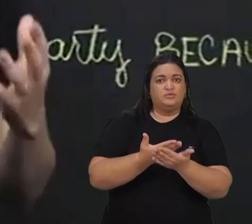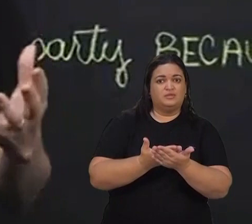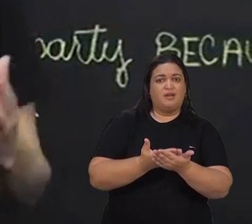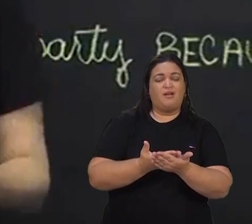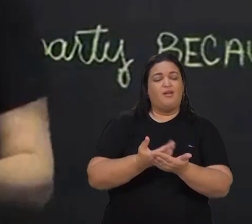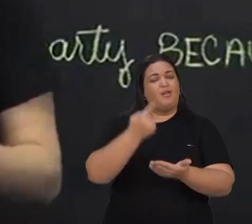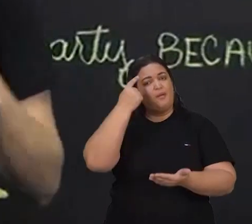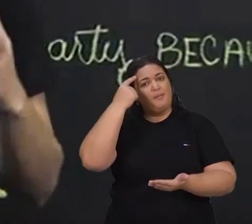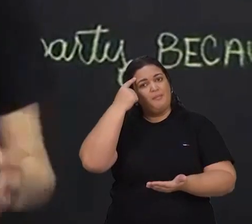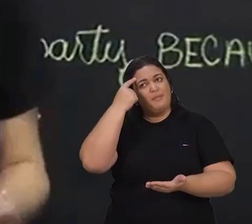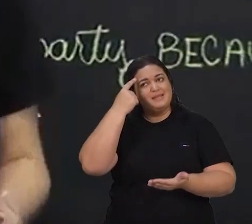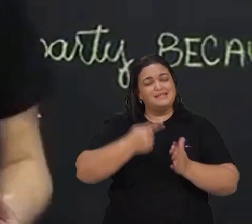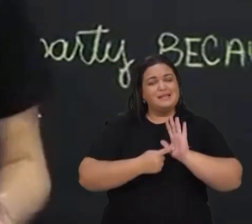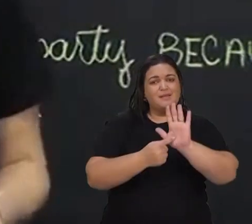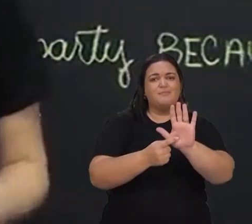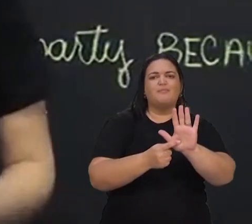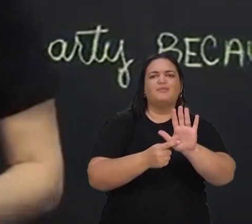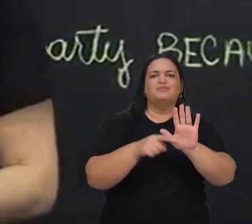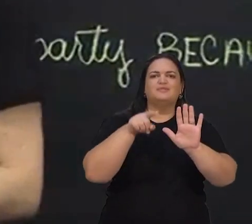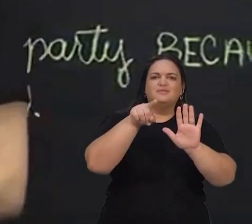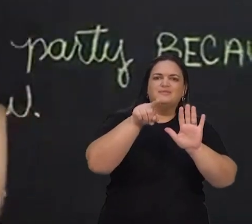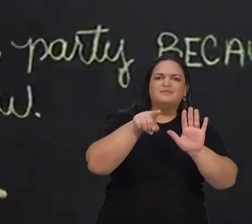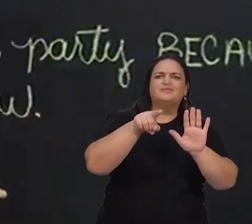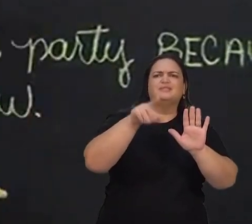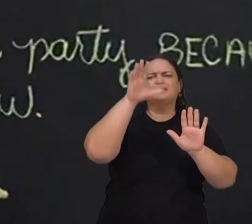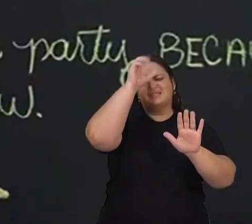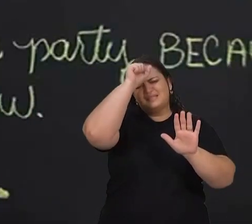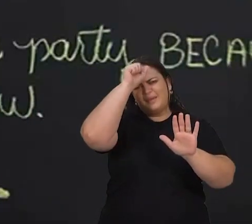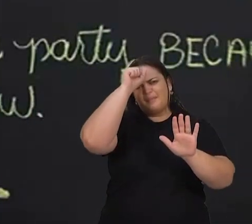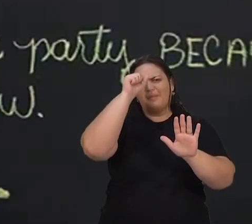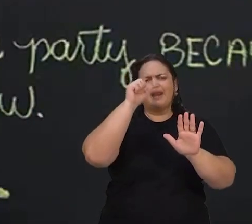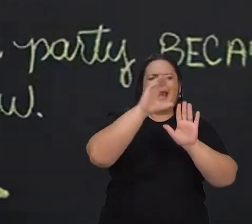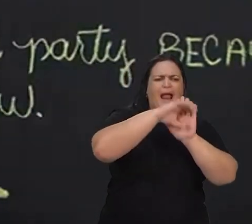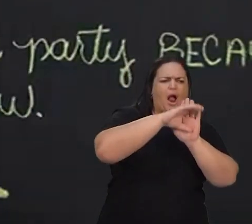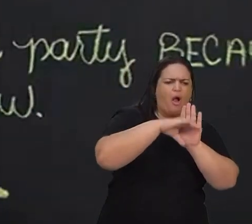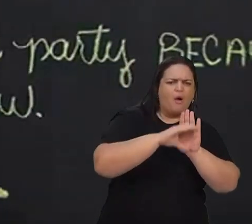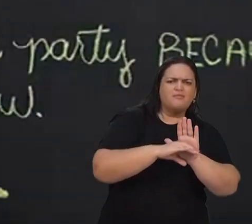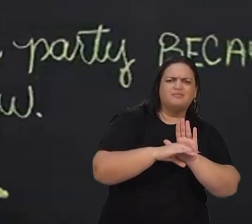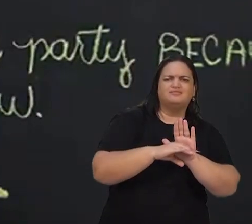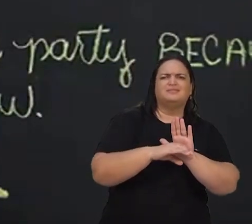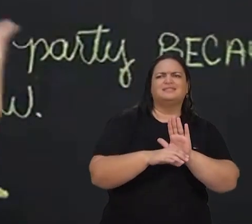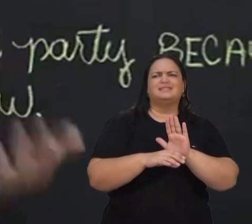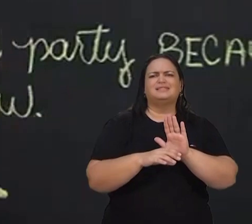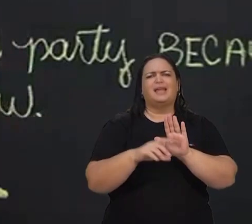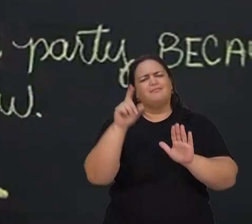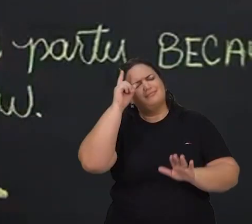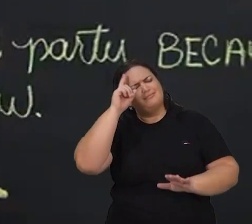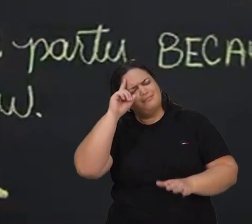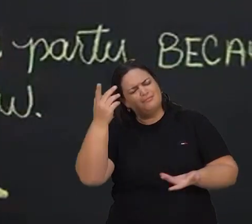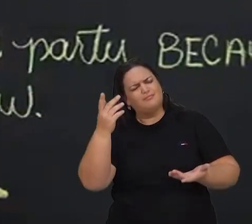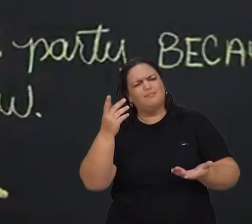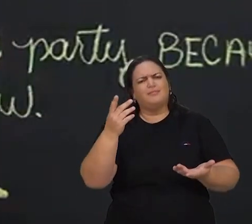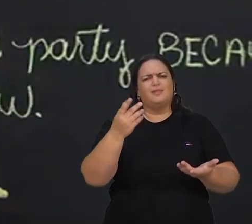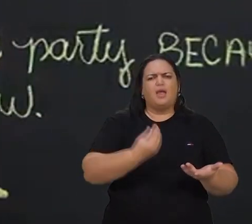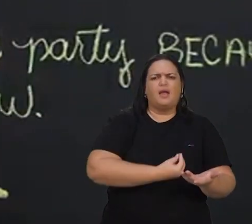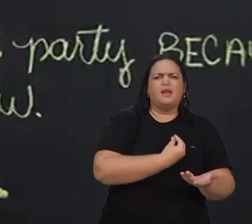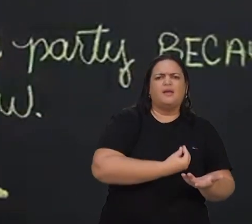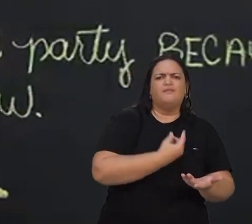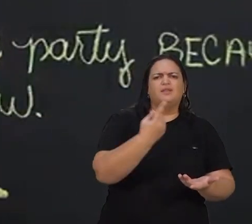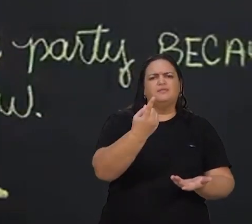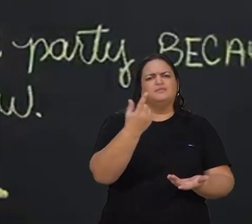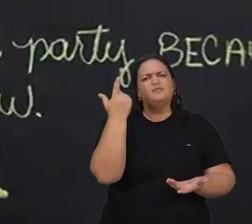vocês de que forma vocês podem aplicar esse conceito de connectors no dia a dia para você expressar a sua ideia de uma